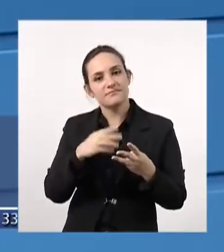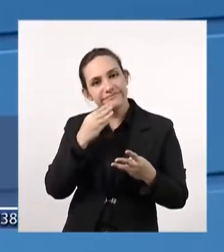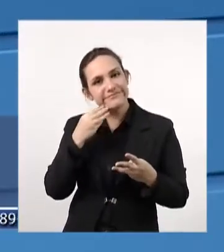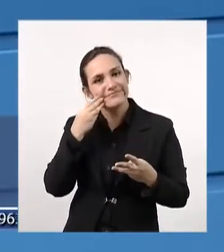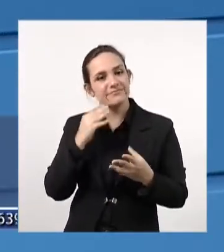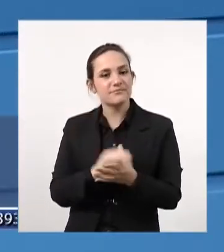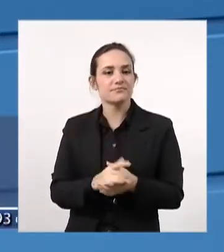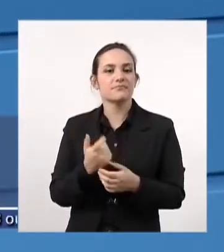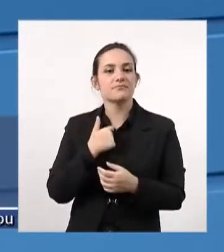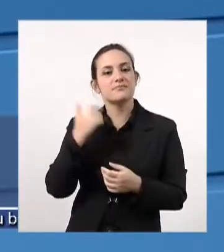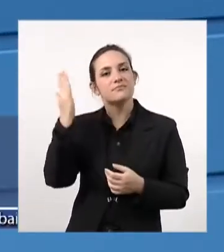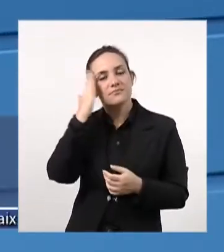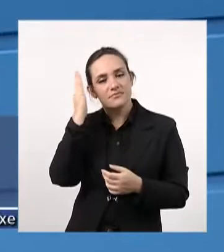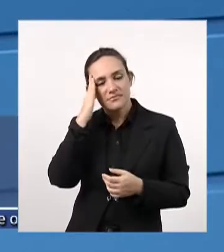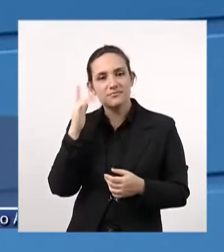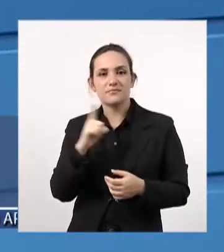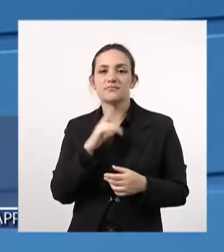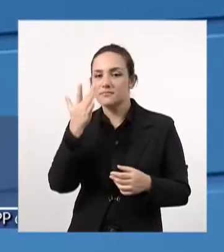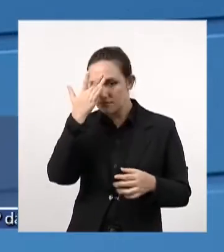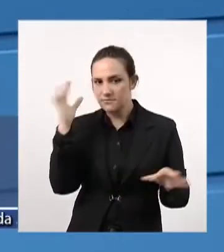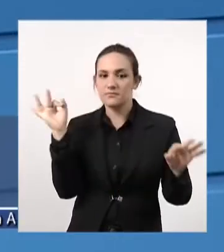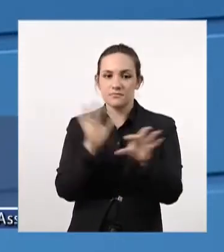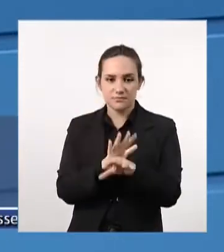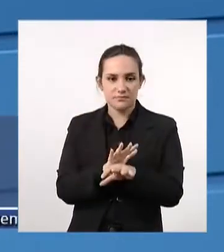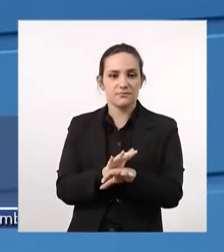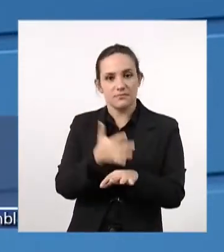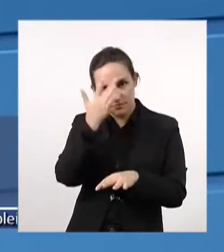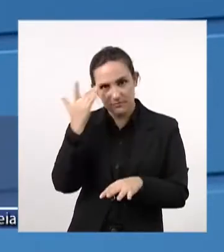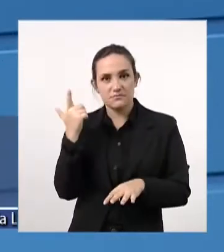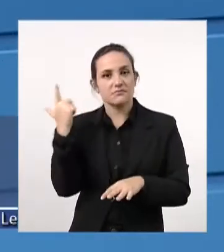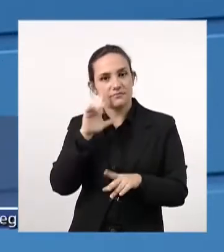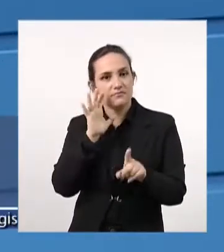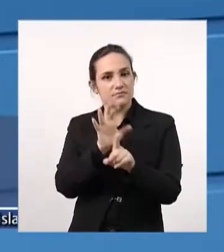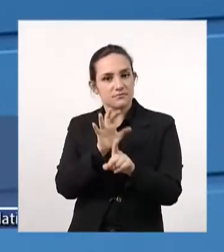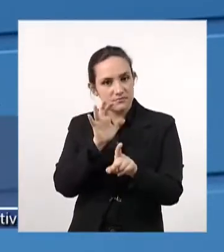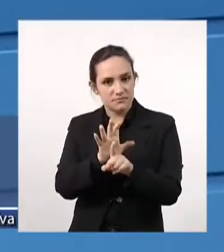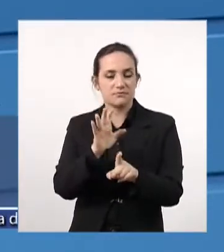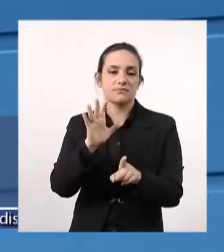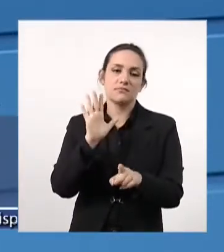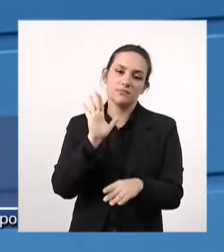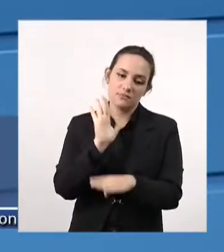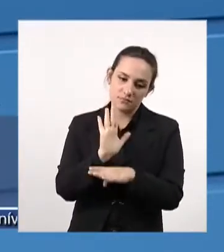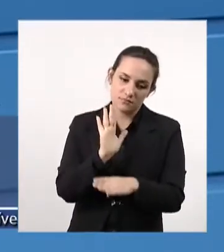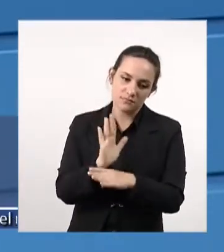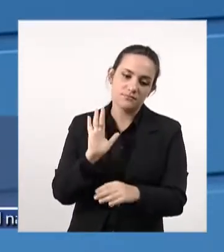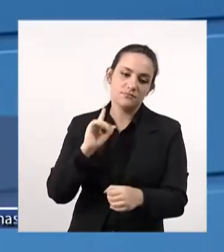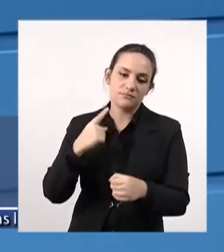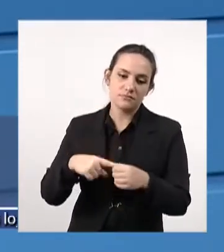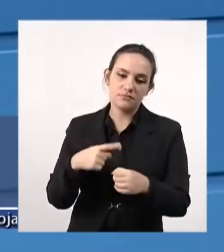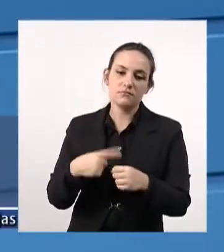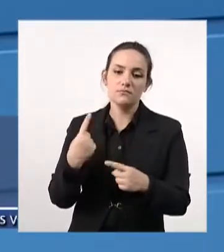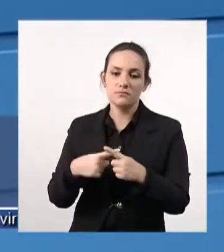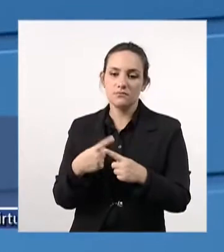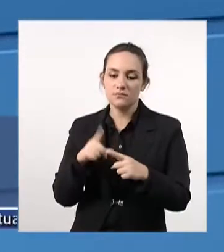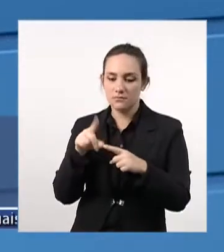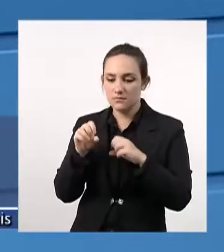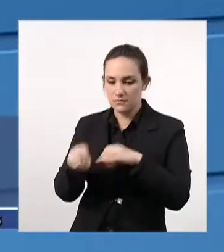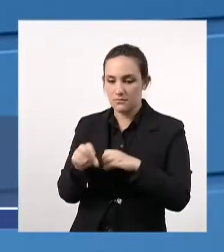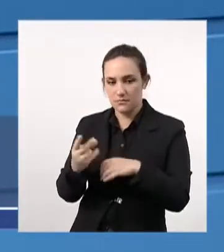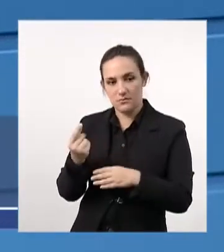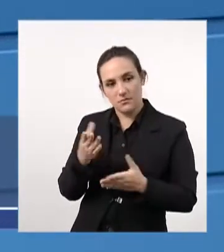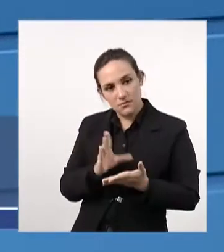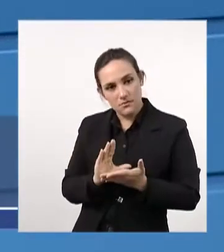nós teremos pessoas realmente preparadas, pessoas que vão estar influenciando a seu município, investindo na educação, investindo